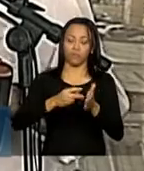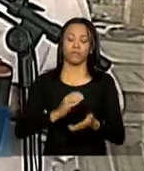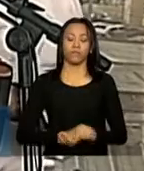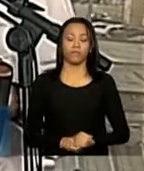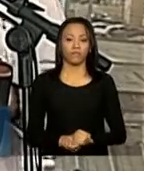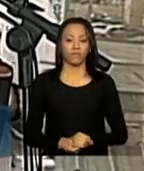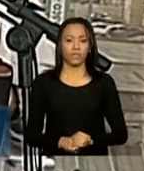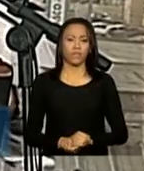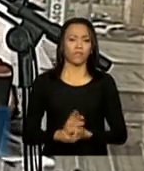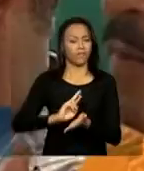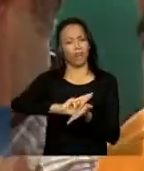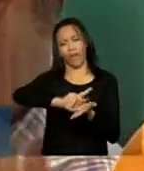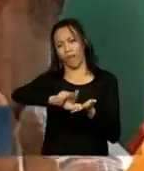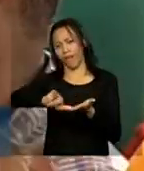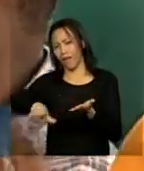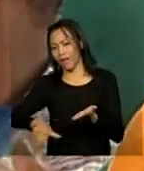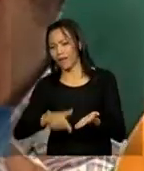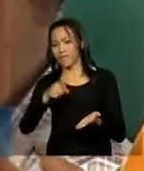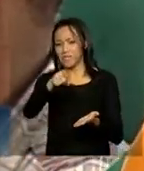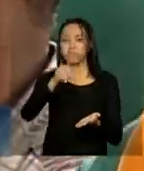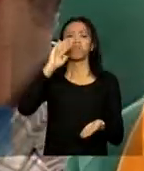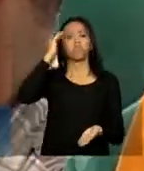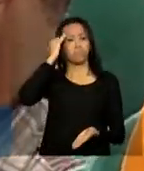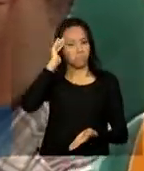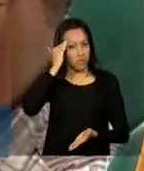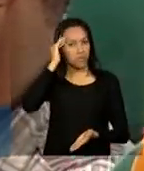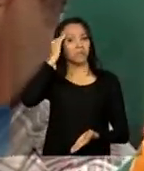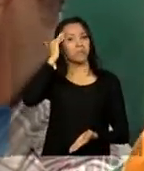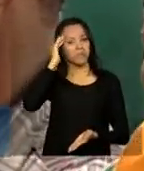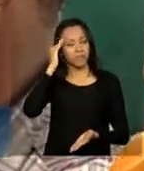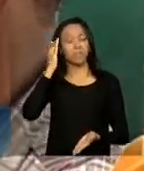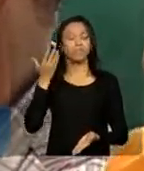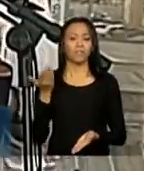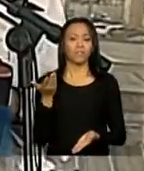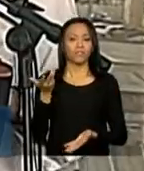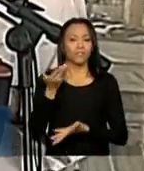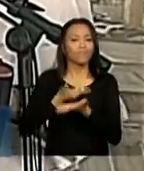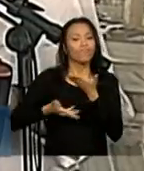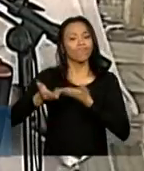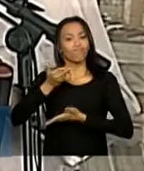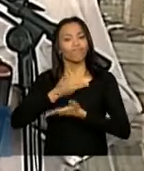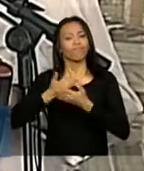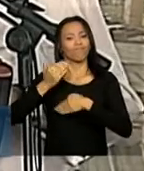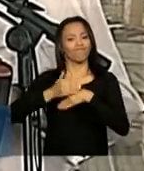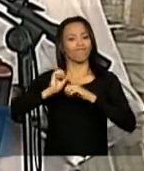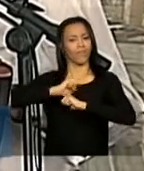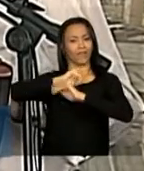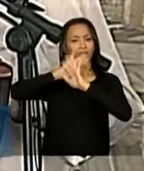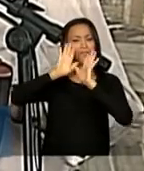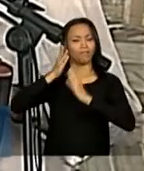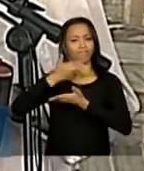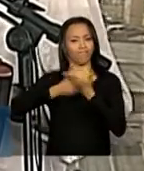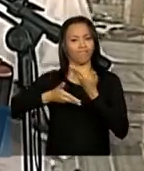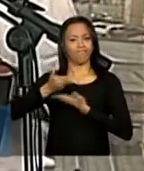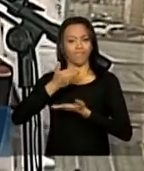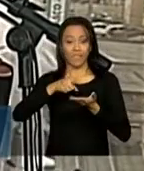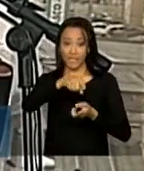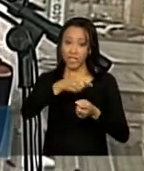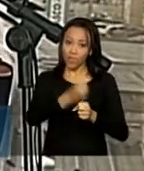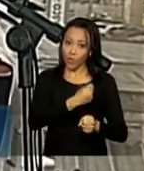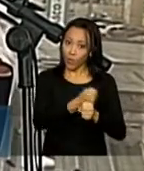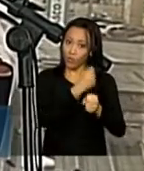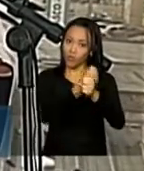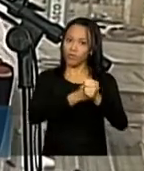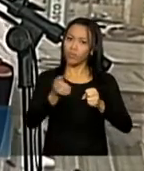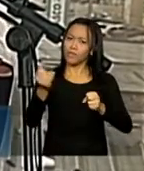que por diversas vezes teve essa compreensão de realmente tratar com mais carinho uma obra que era fundamental para a